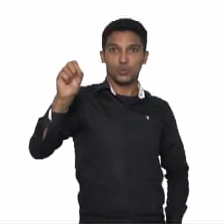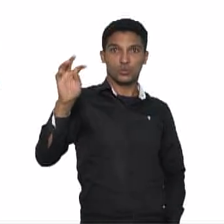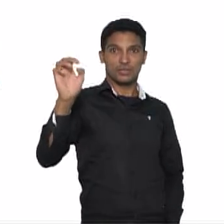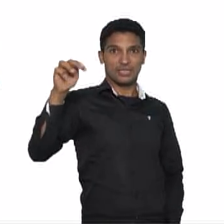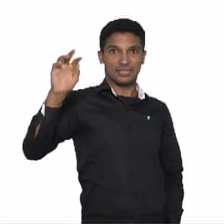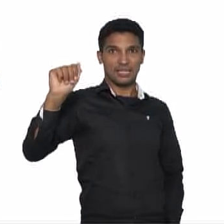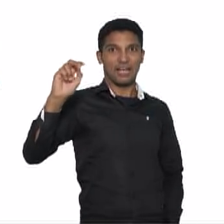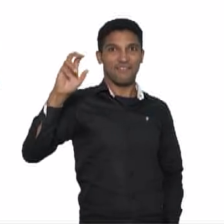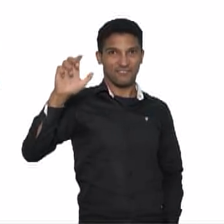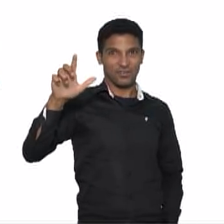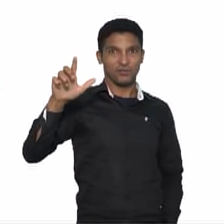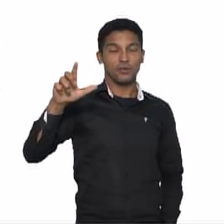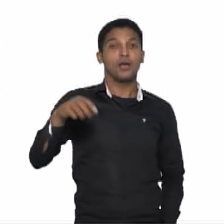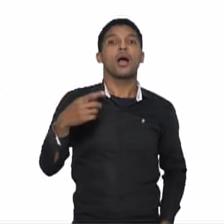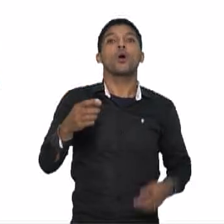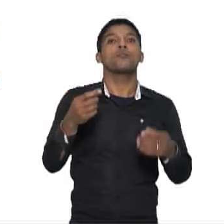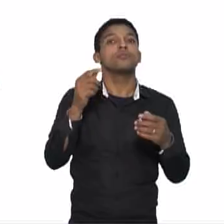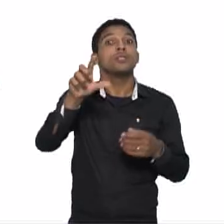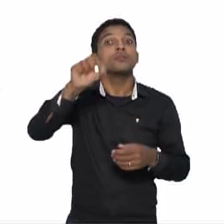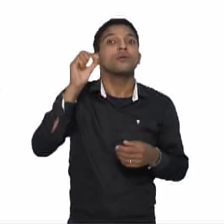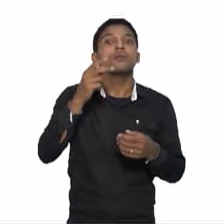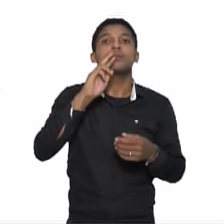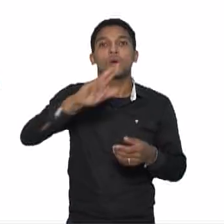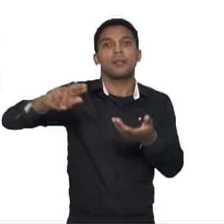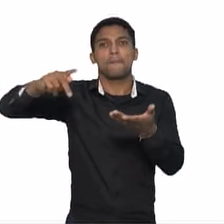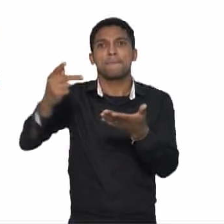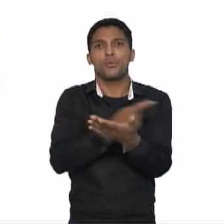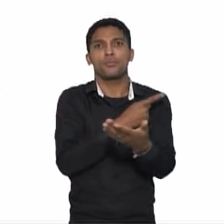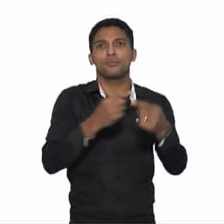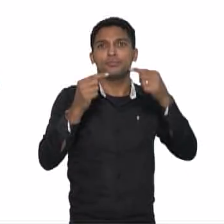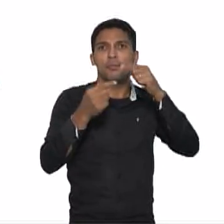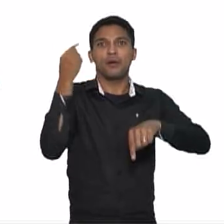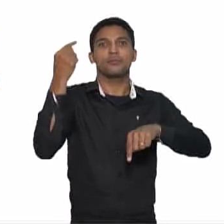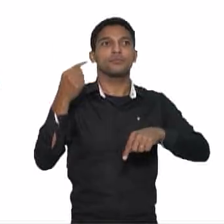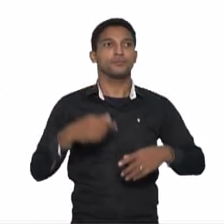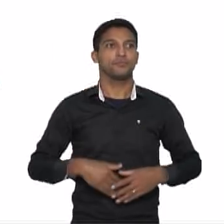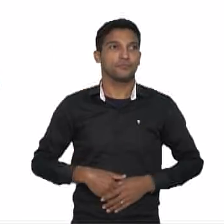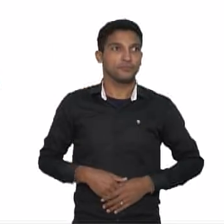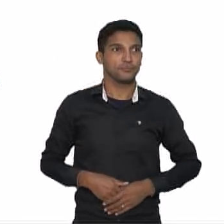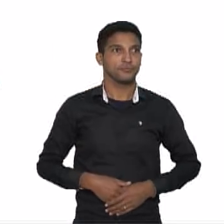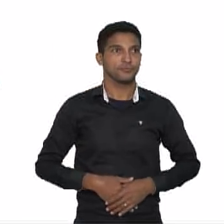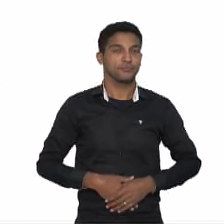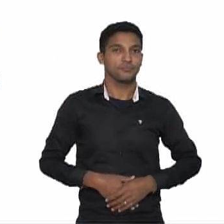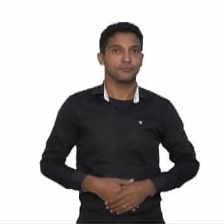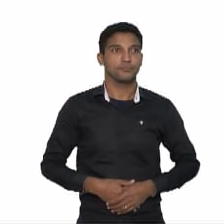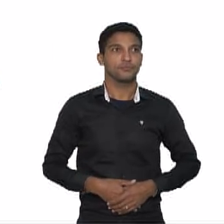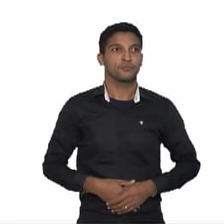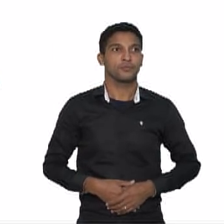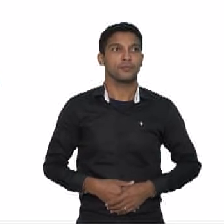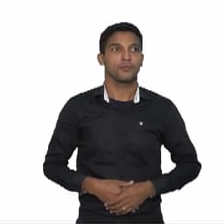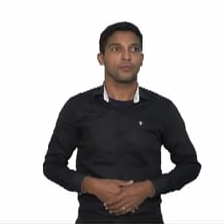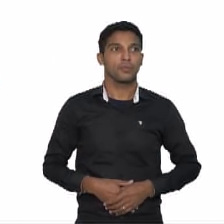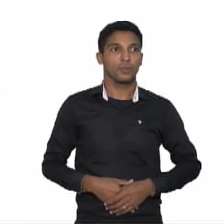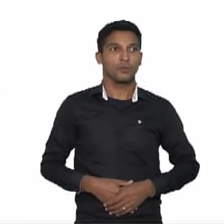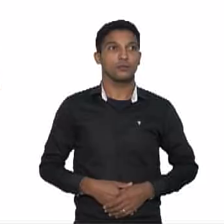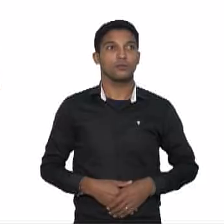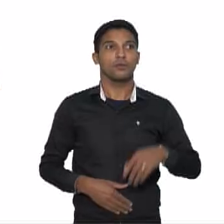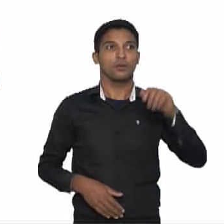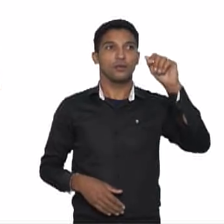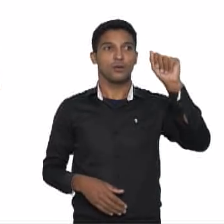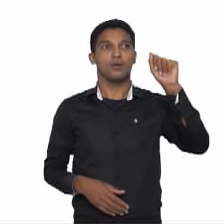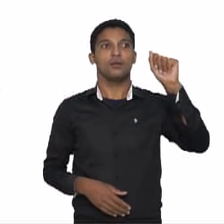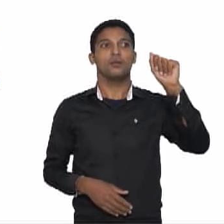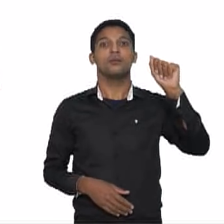grandes indústrias é necessário, então é preciso apoiar as decisões das corporações que sempre trabalham pelo